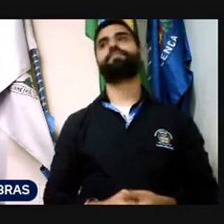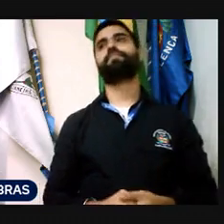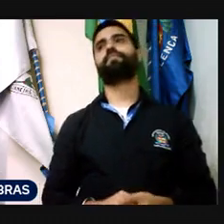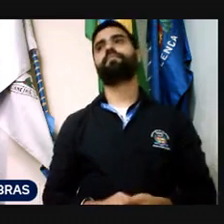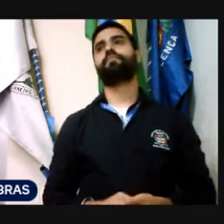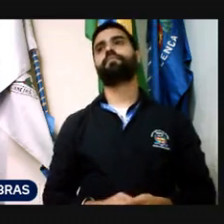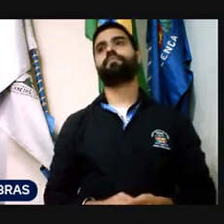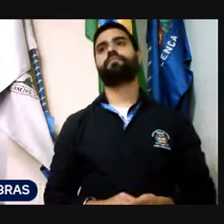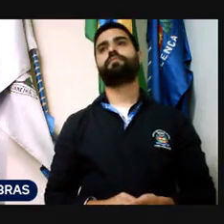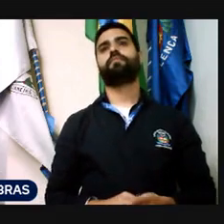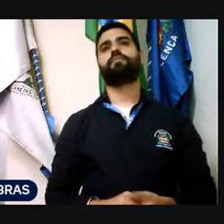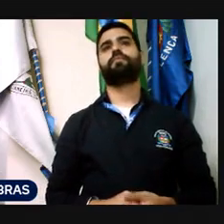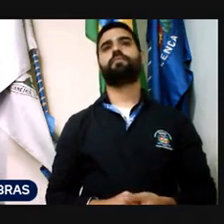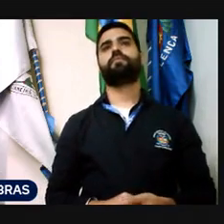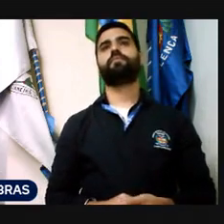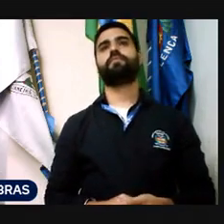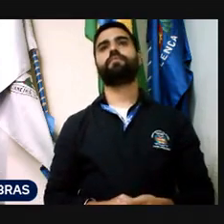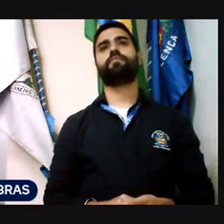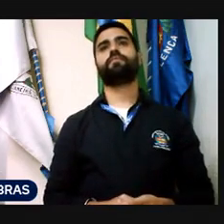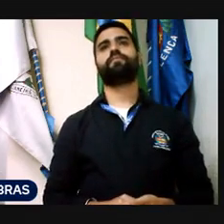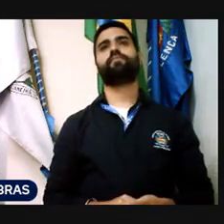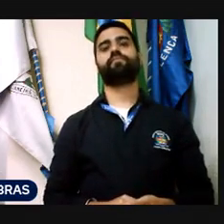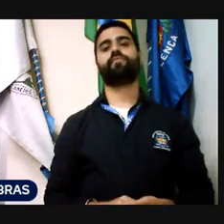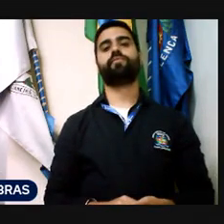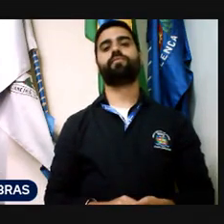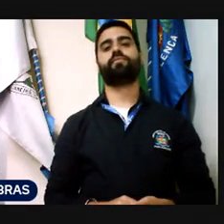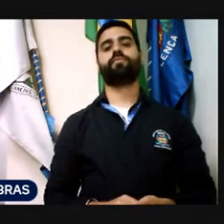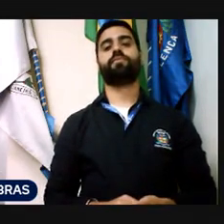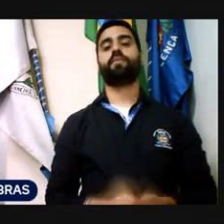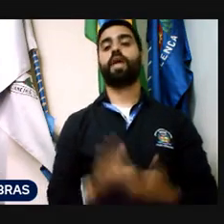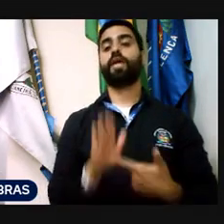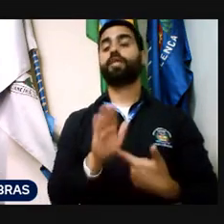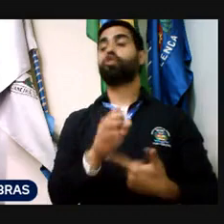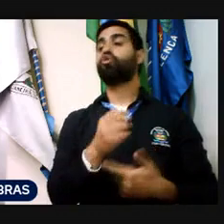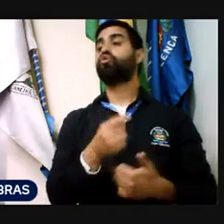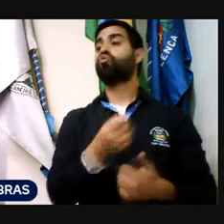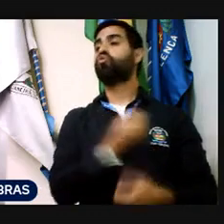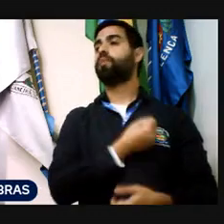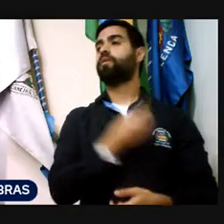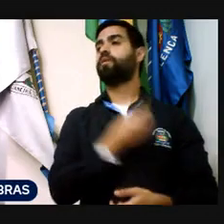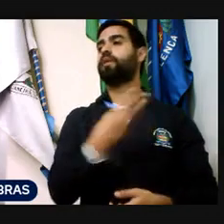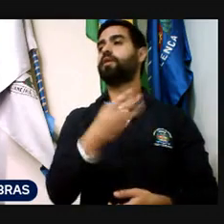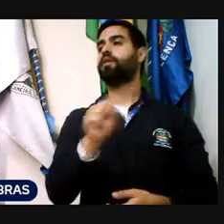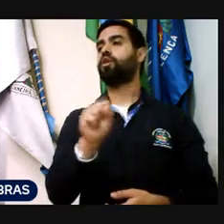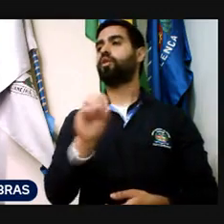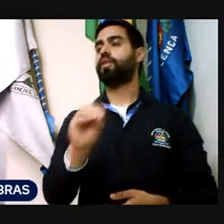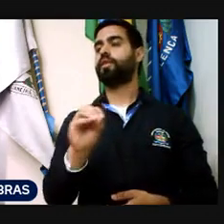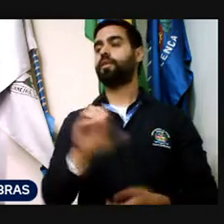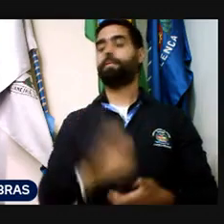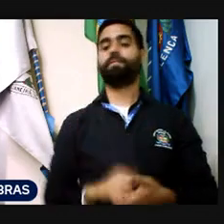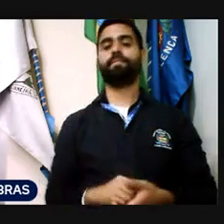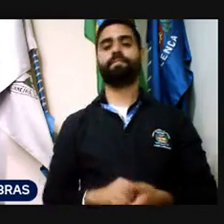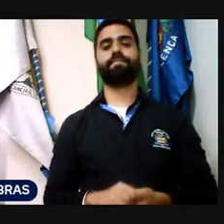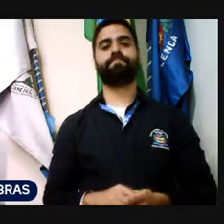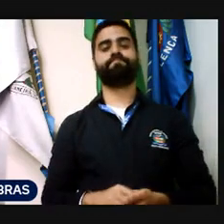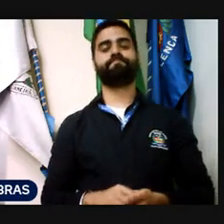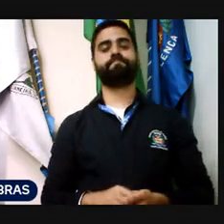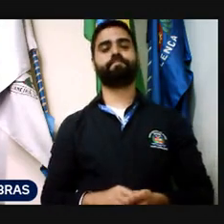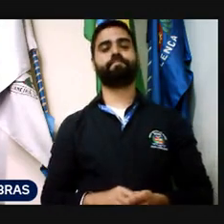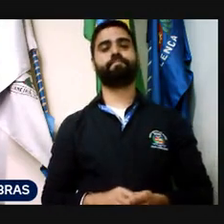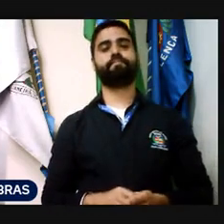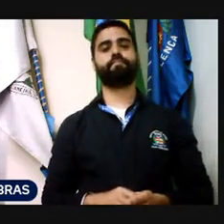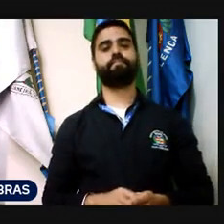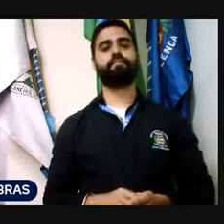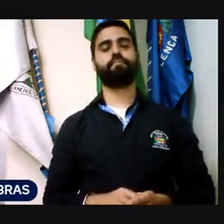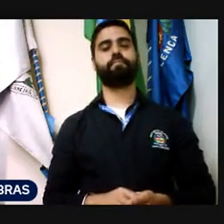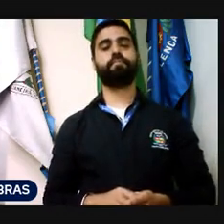de 2021, vereador José Amauri Ferreira Lima. Indicação número 380, excelentíssimo senhor presidente da Câmara, vereador José